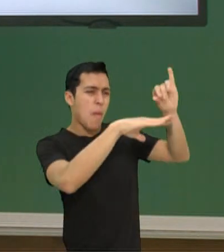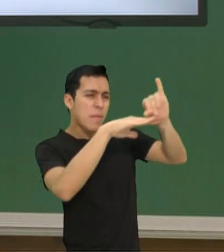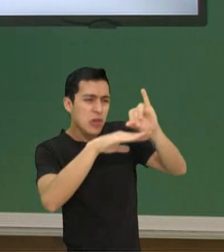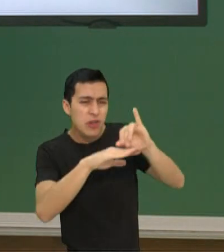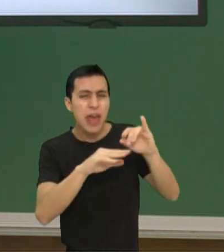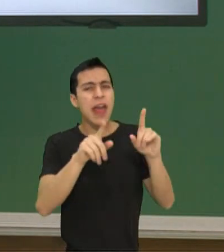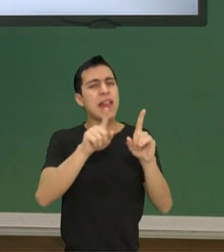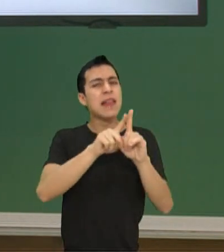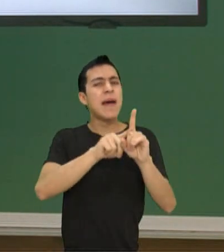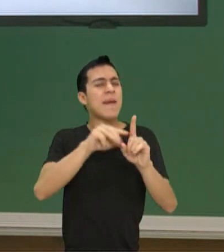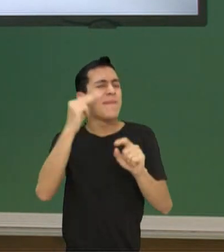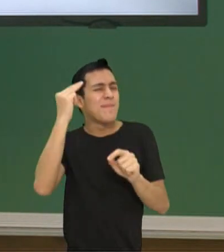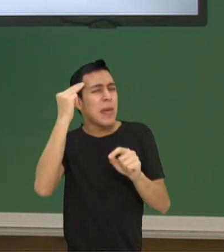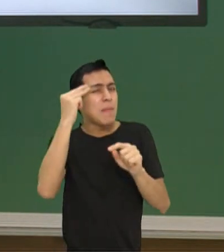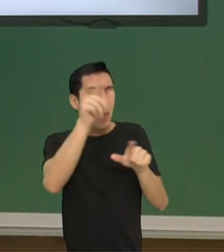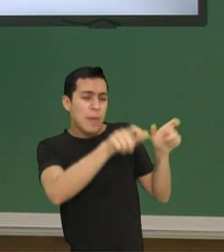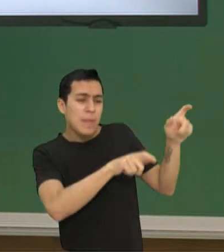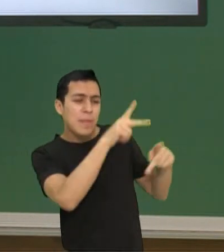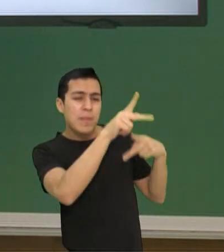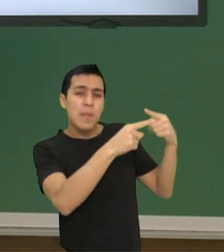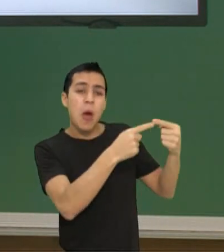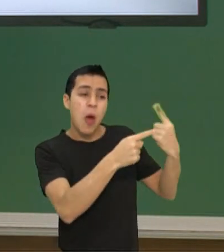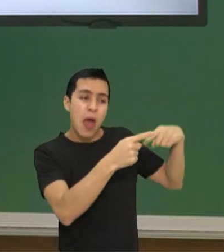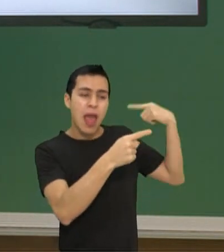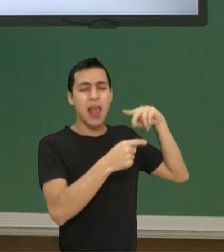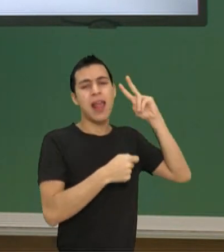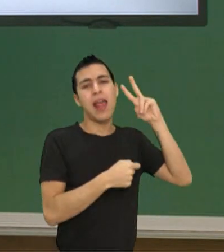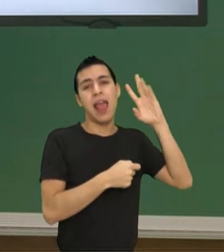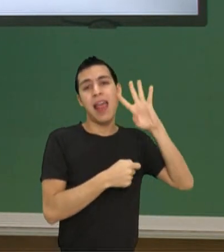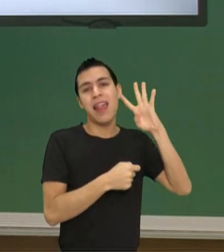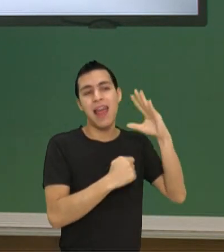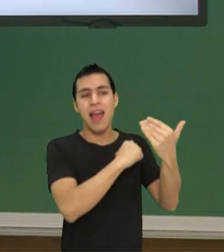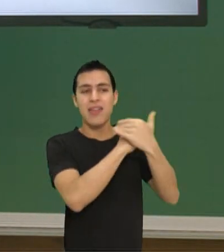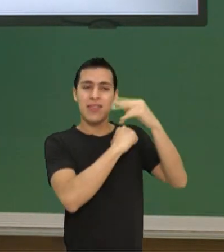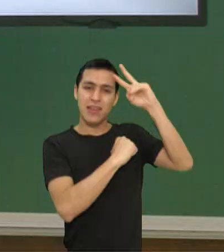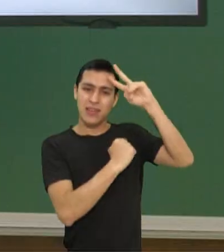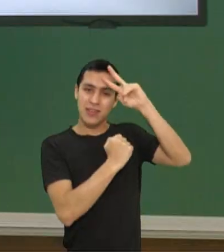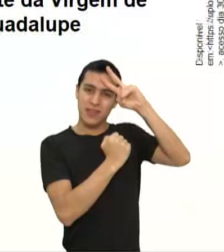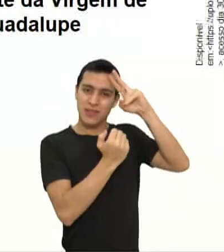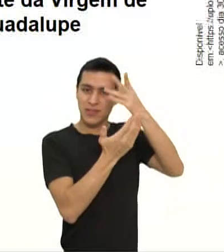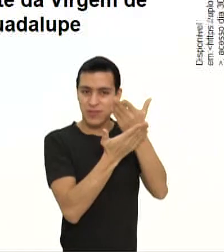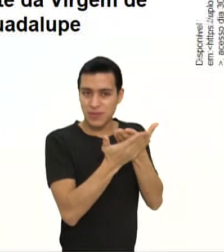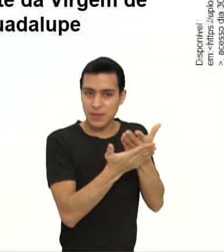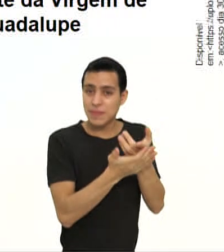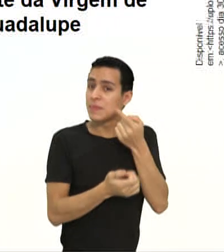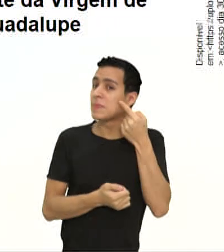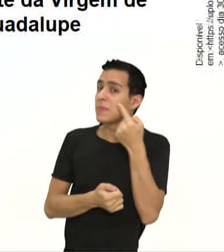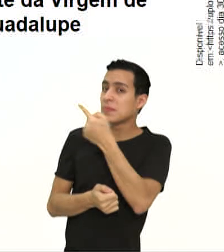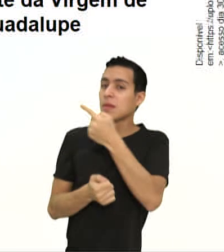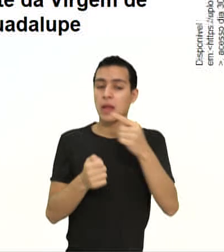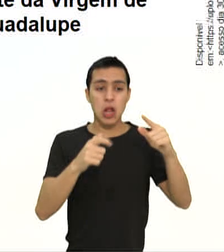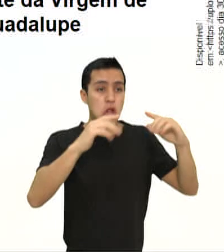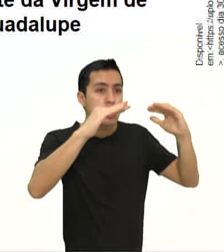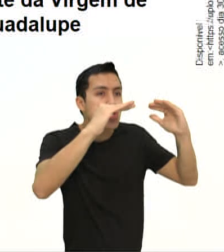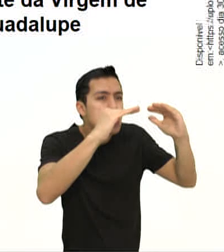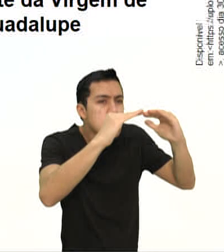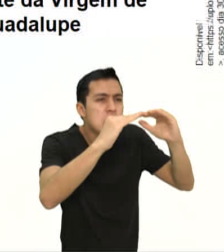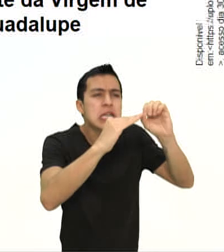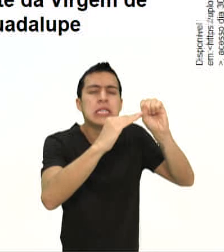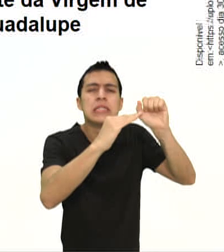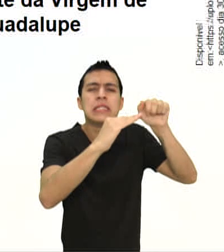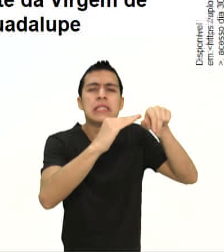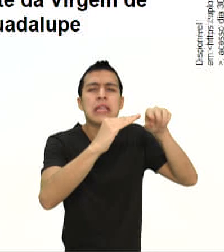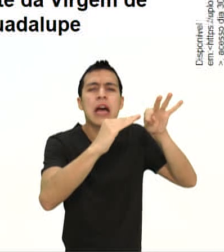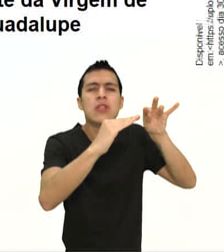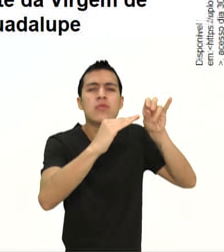memória das pessoas é muito bacana para você estudar a história. Aqui eu tenho o santuário da onde o Padre Miguel, uma foto, né?